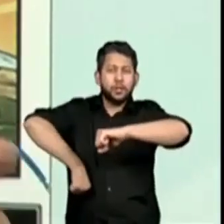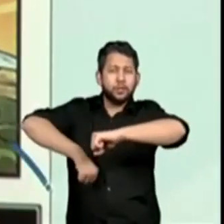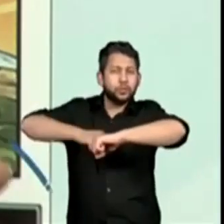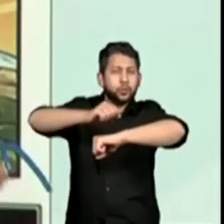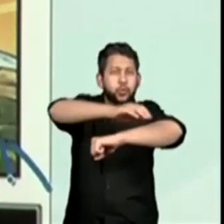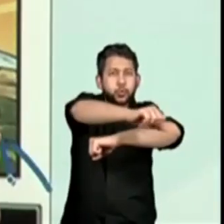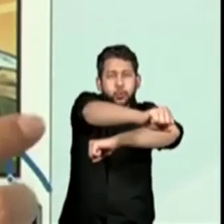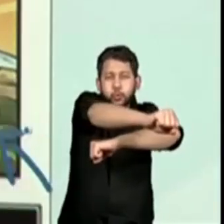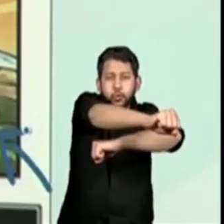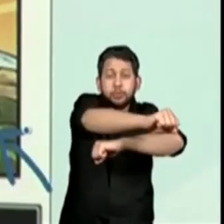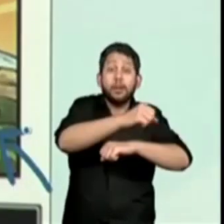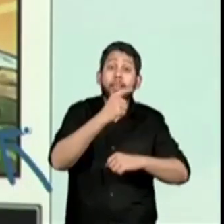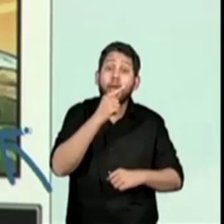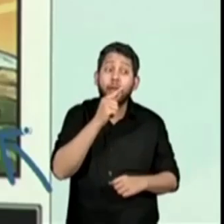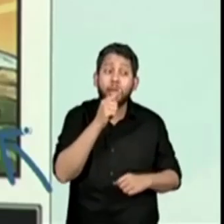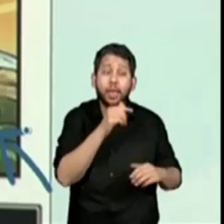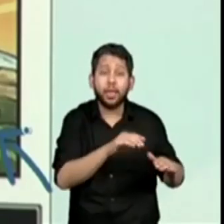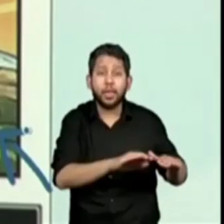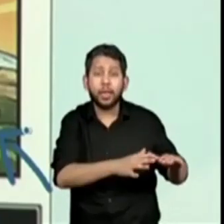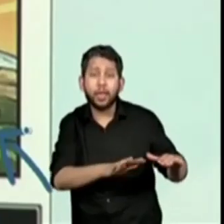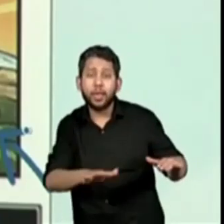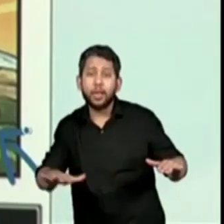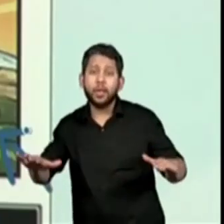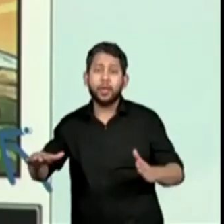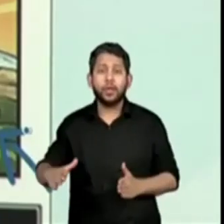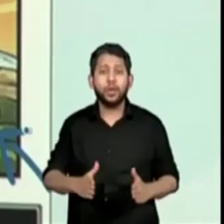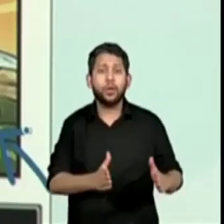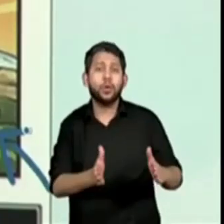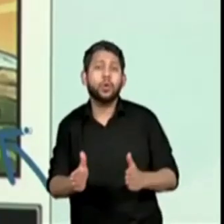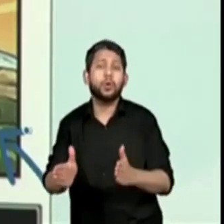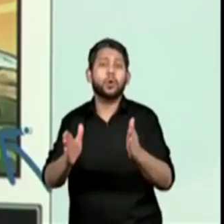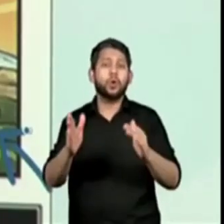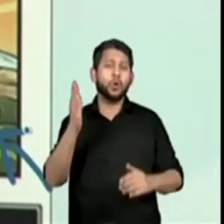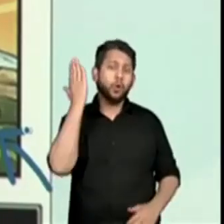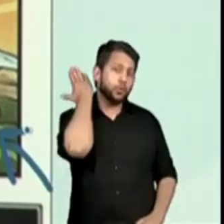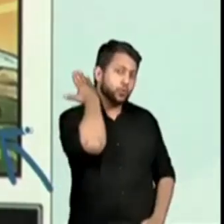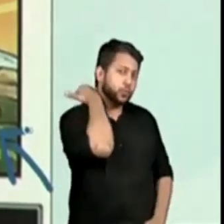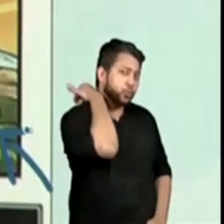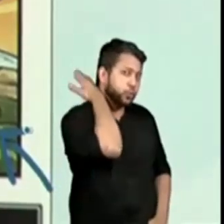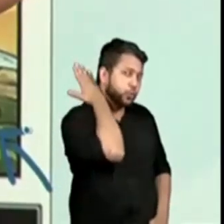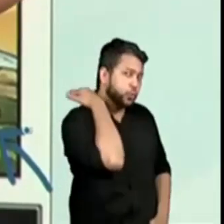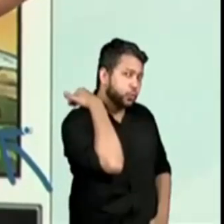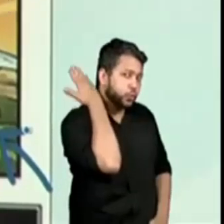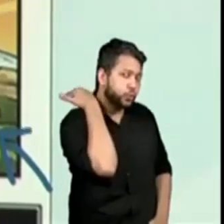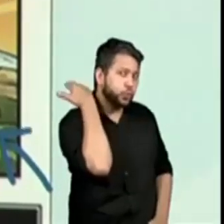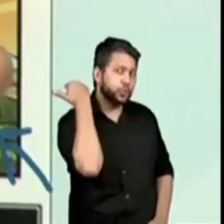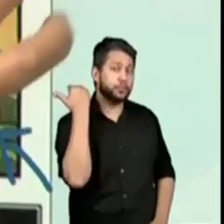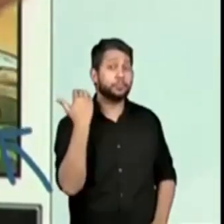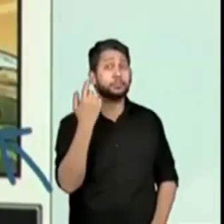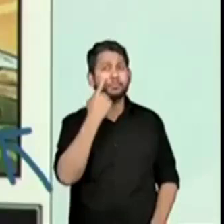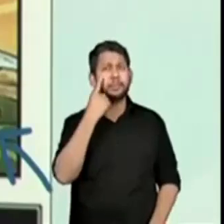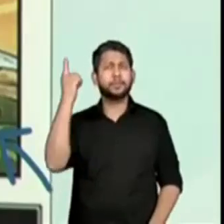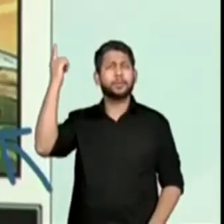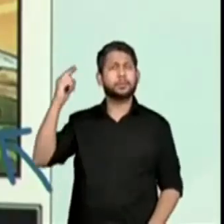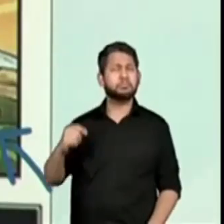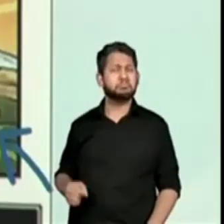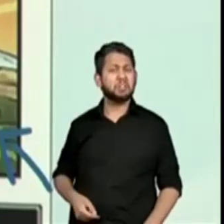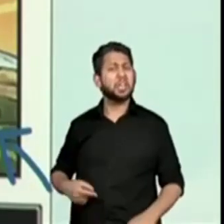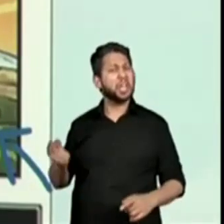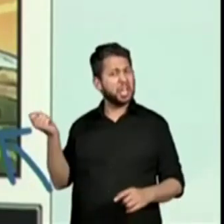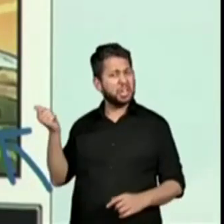de fundo, uma mata verde, muito bonito. Mas o narrador nos deixa uma